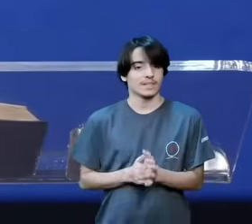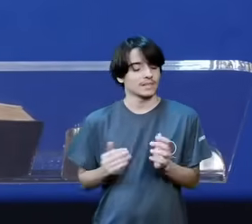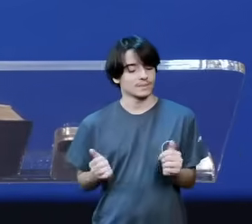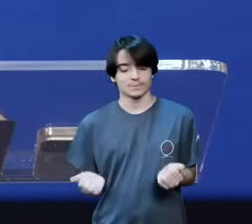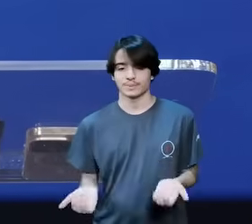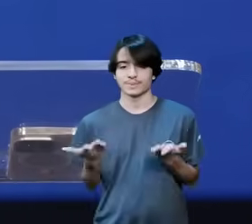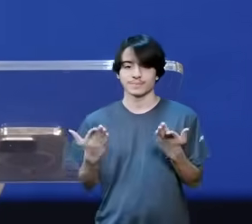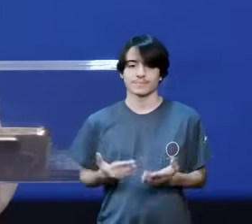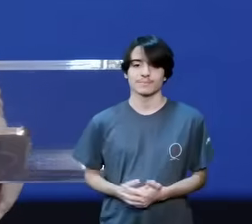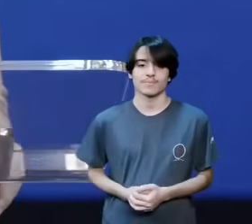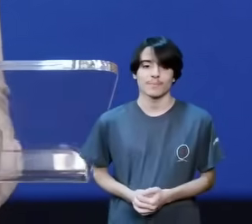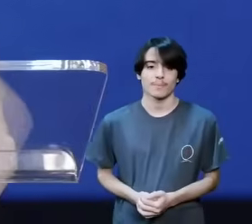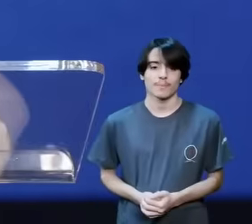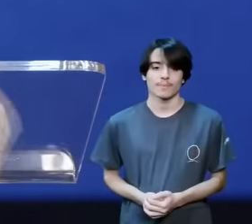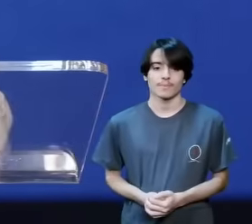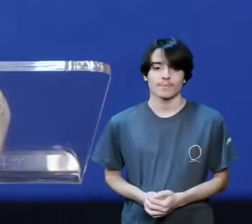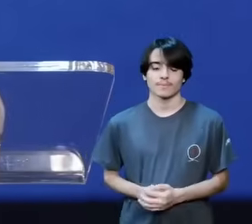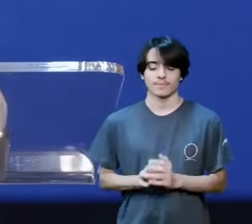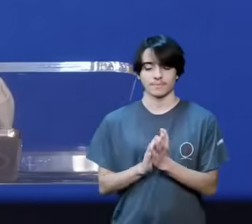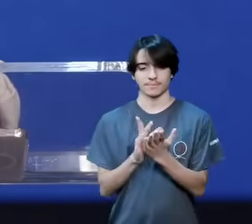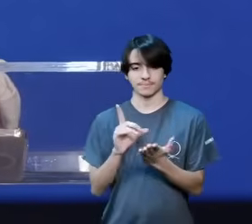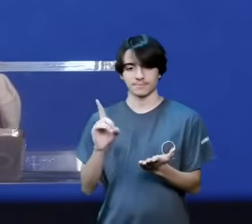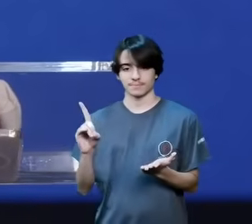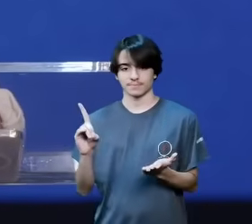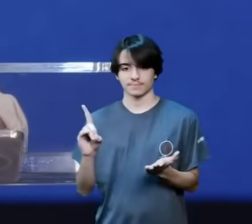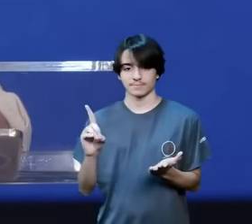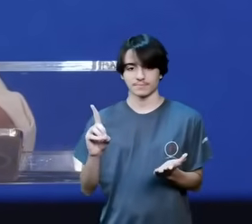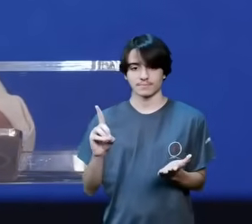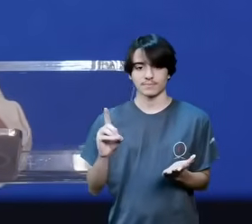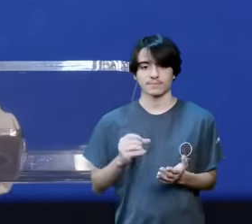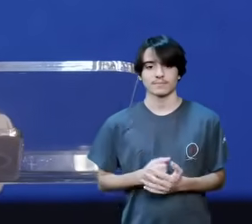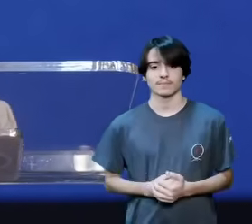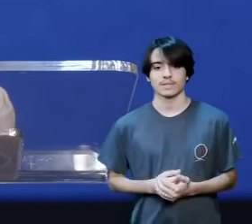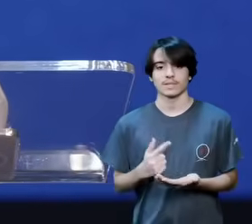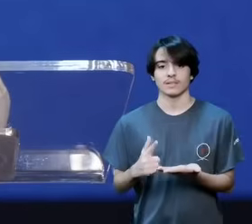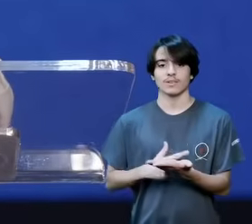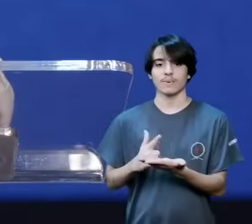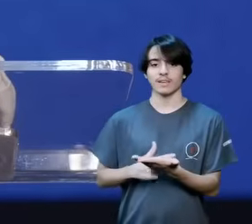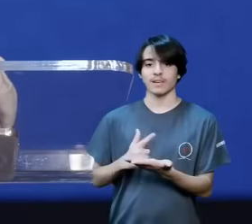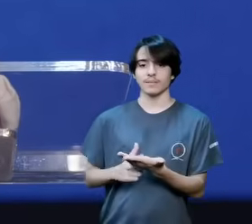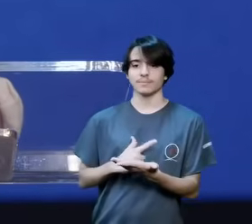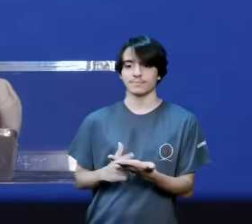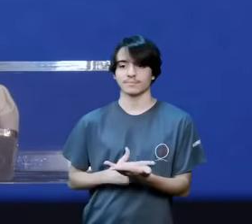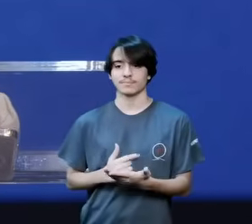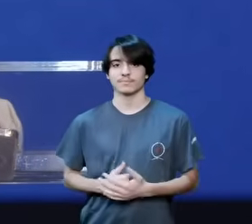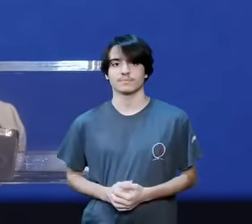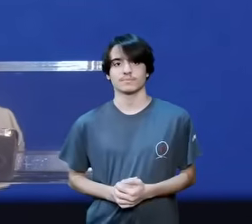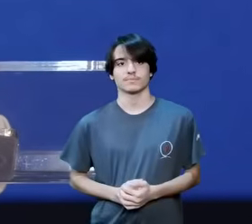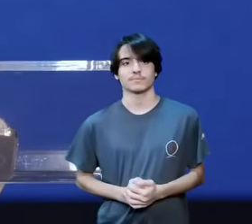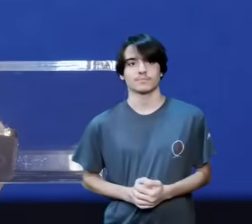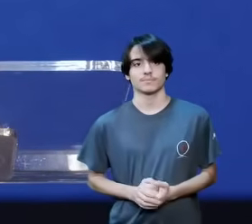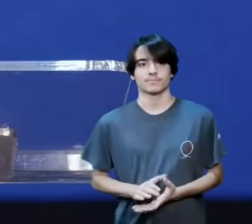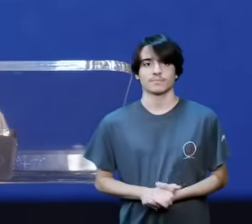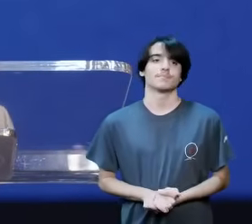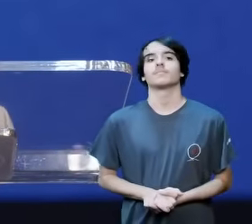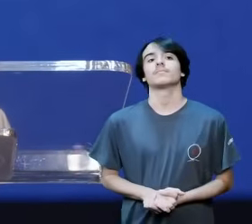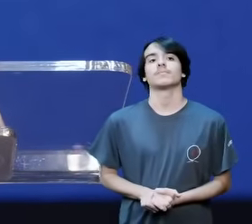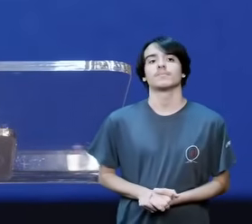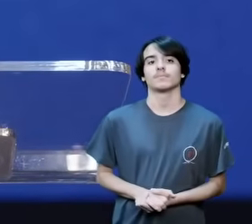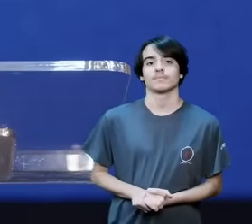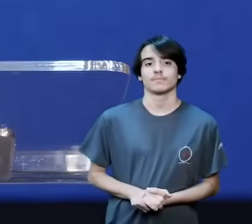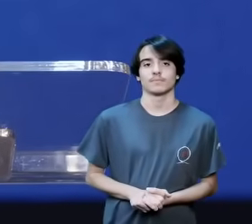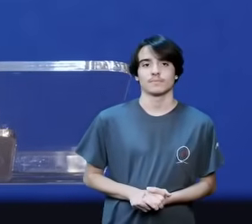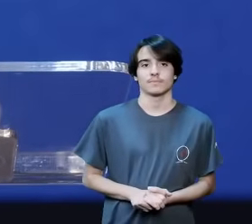Aleluia. Abra comigo a sua Bíblia, no livro do profeta Ezequiel, capítulo de número 37.